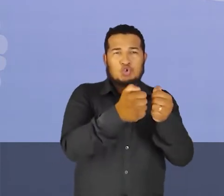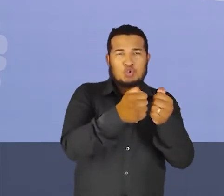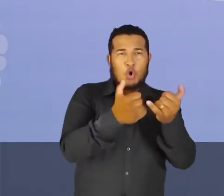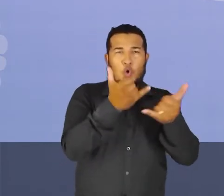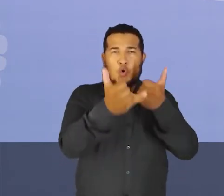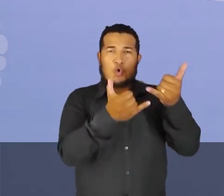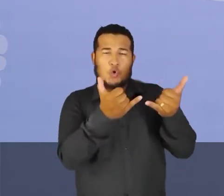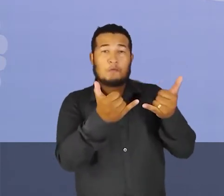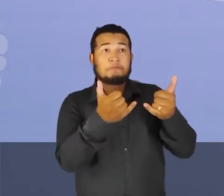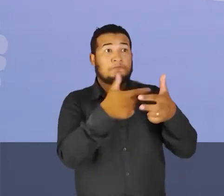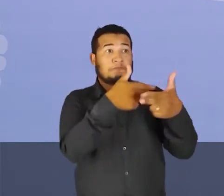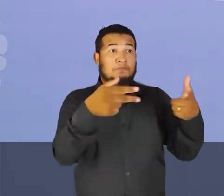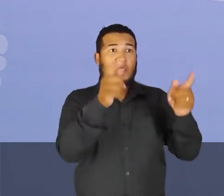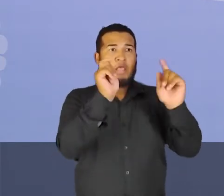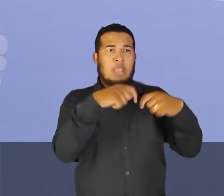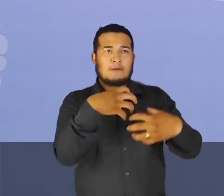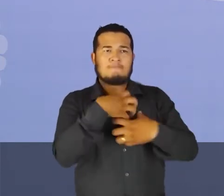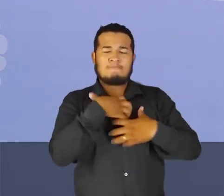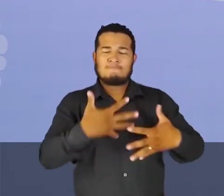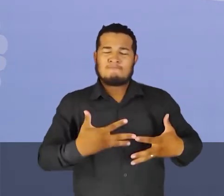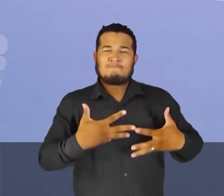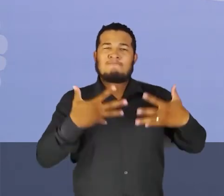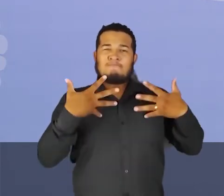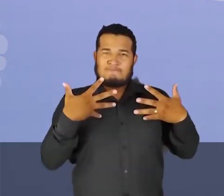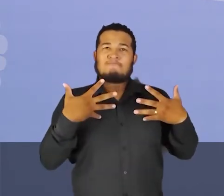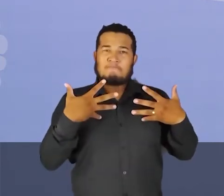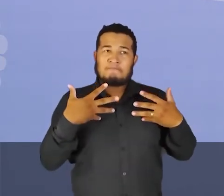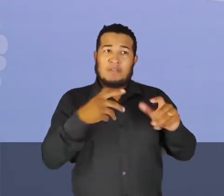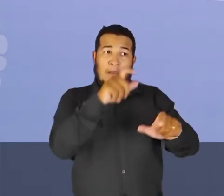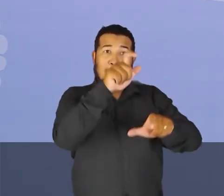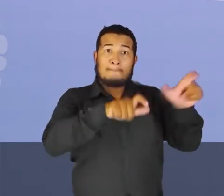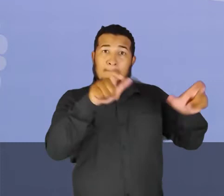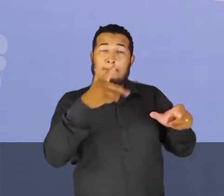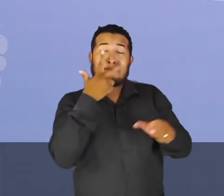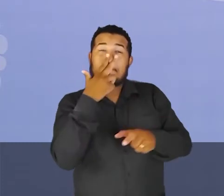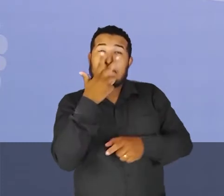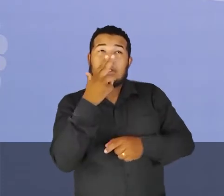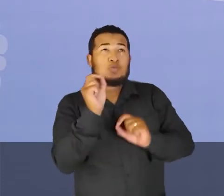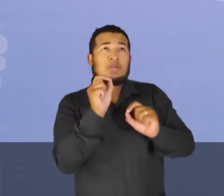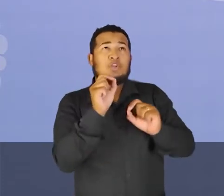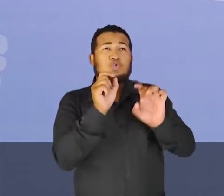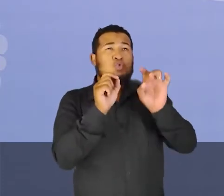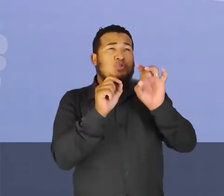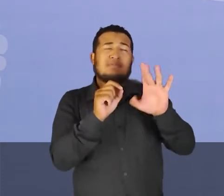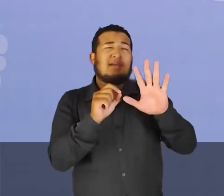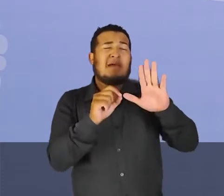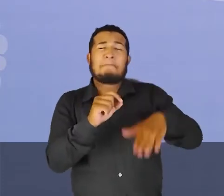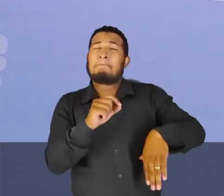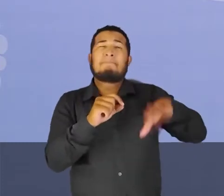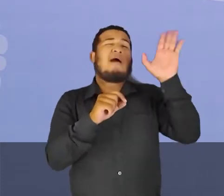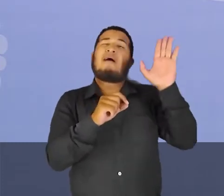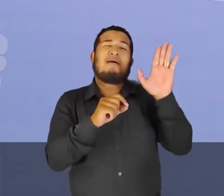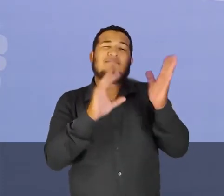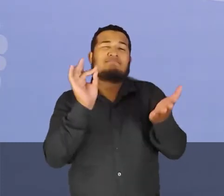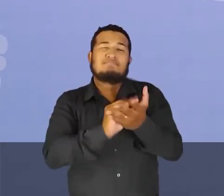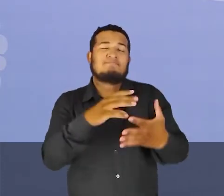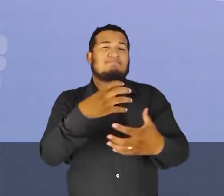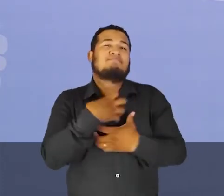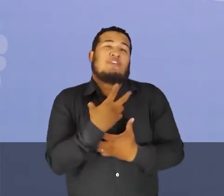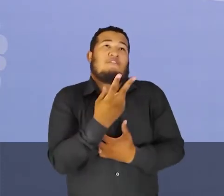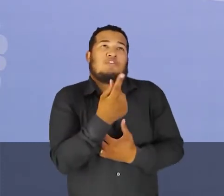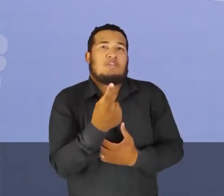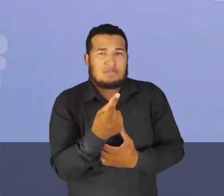enfim, de alguma coisa que traga um bem-estar para muito além, portanto, né, dessa mera